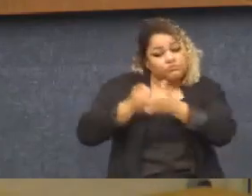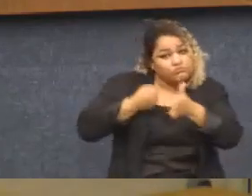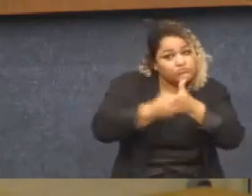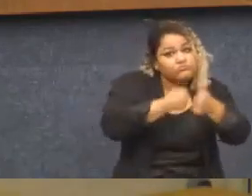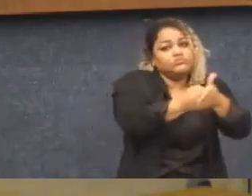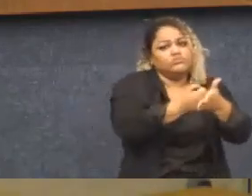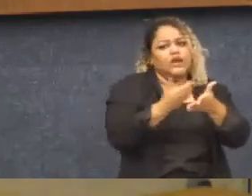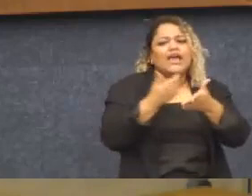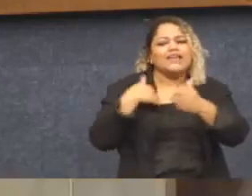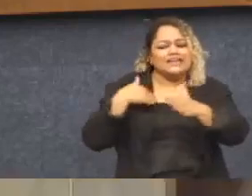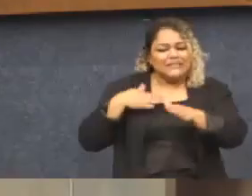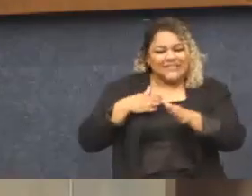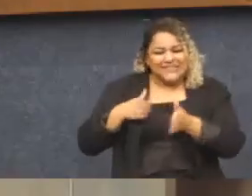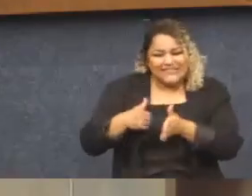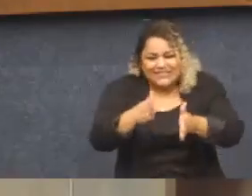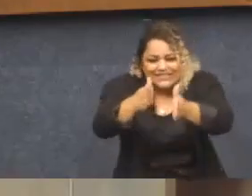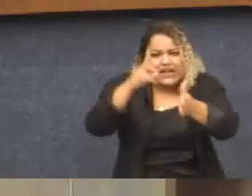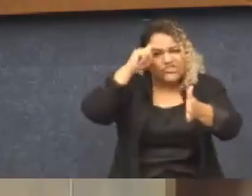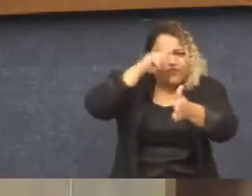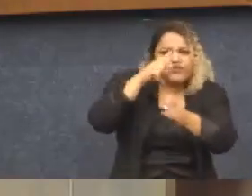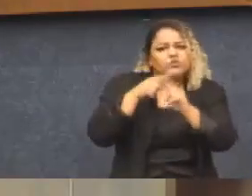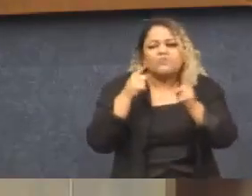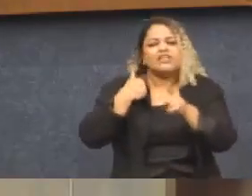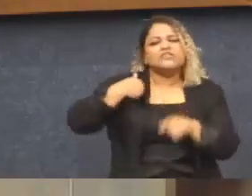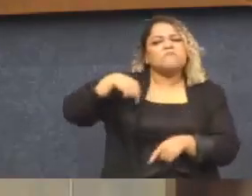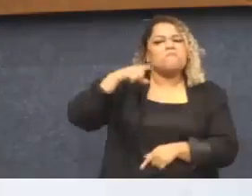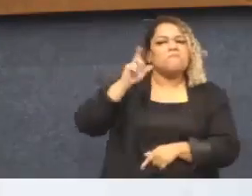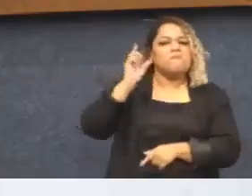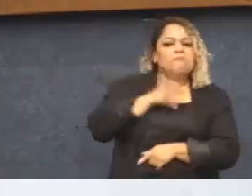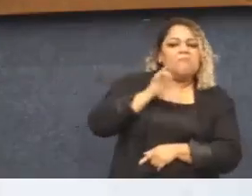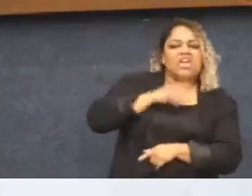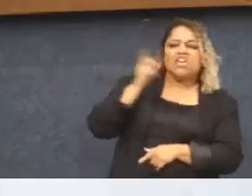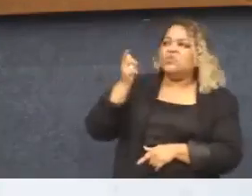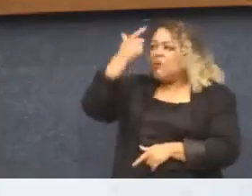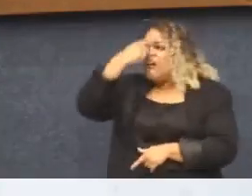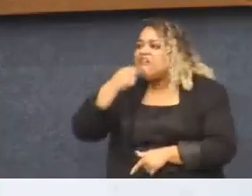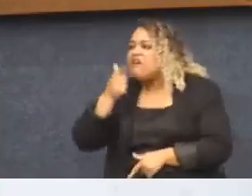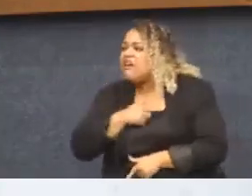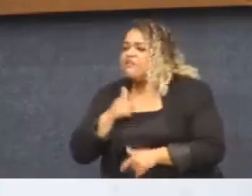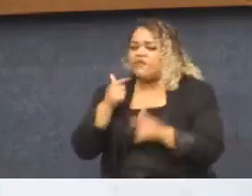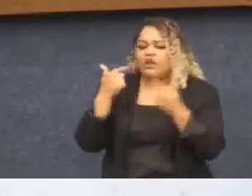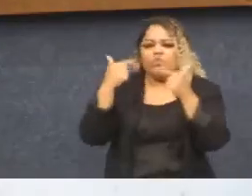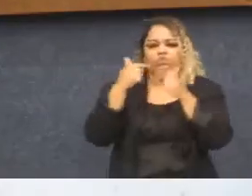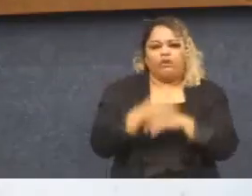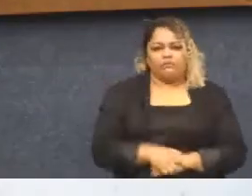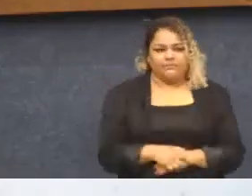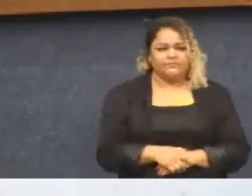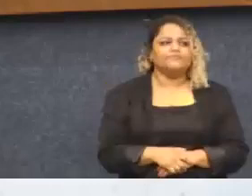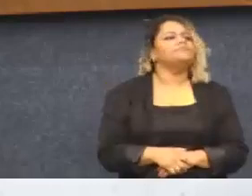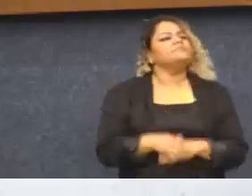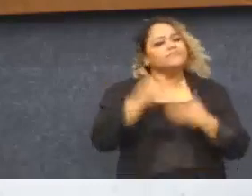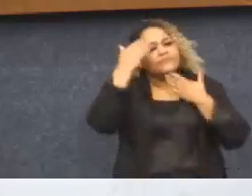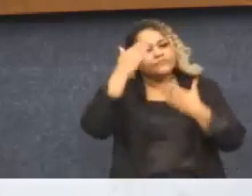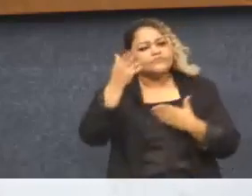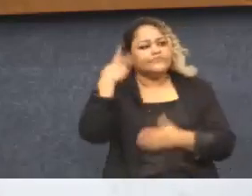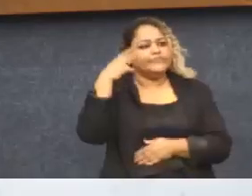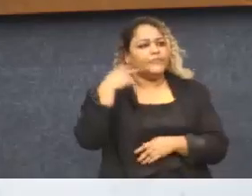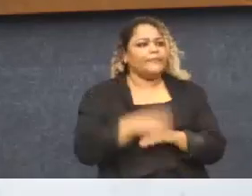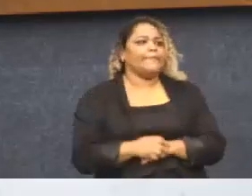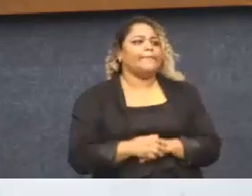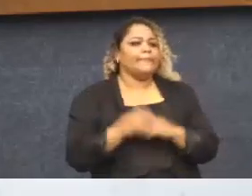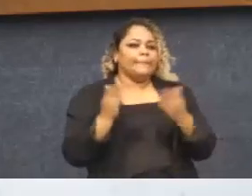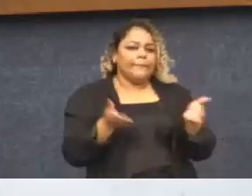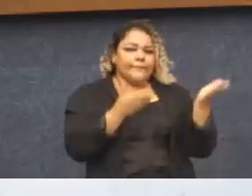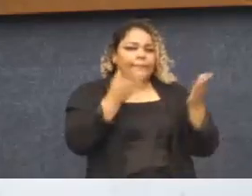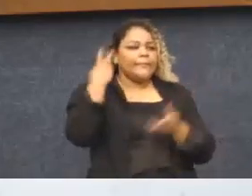não temos medo de cara feia. Obrigado, presidente. Obrigado, vereador. Pois não, vereador? Assuntos gerais,